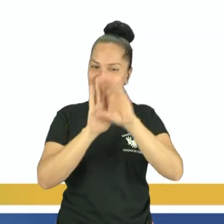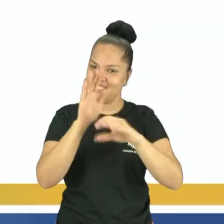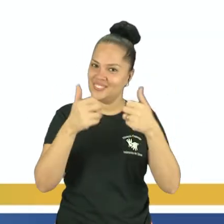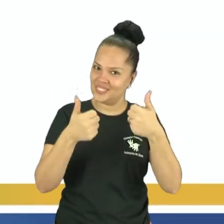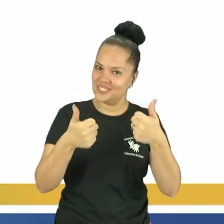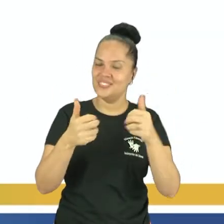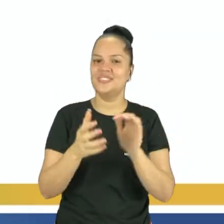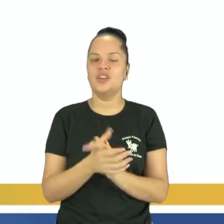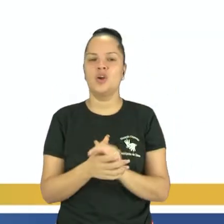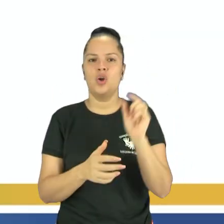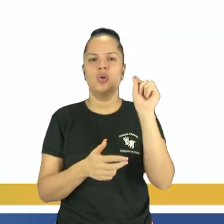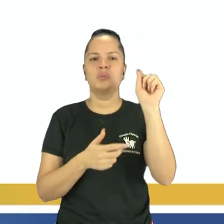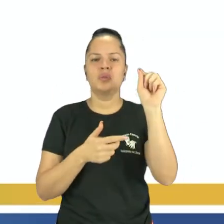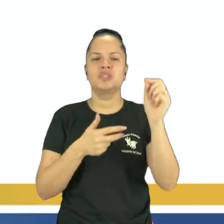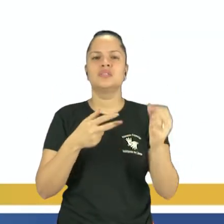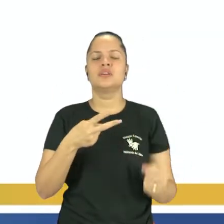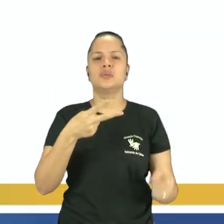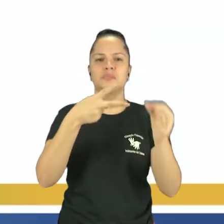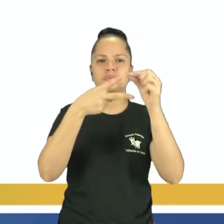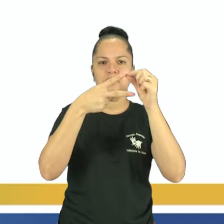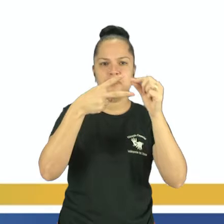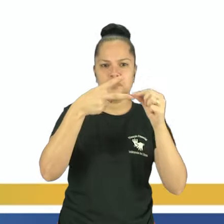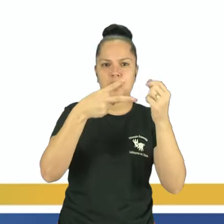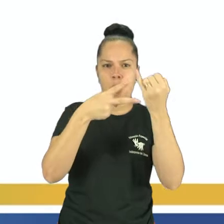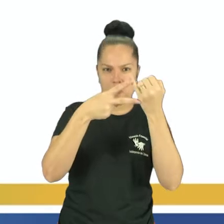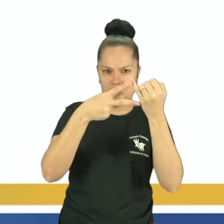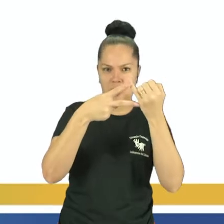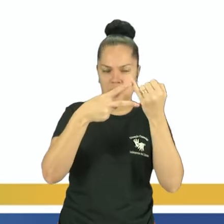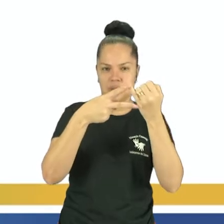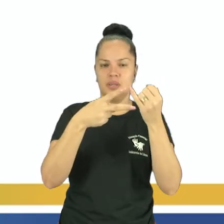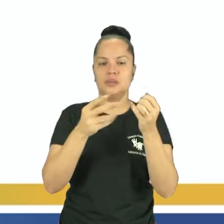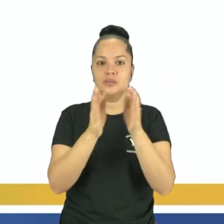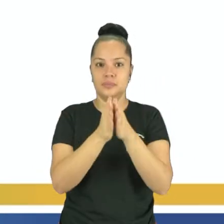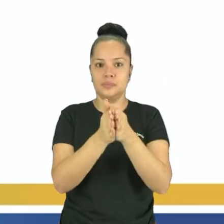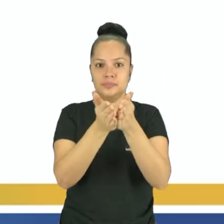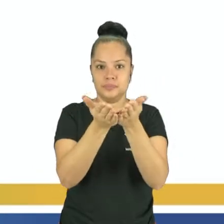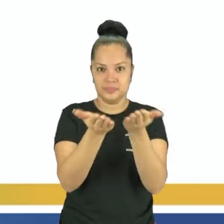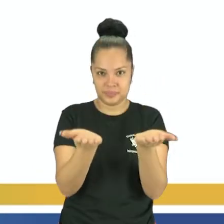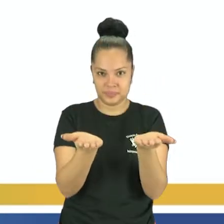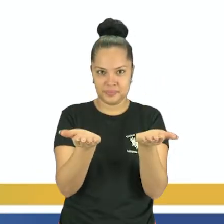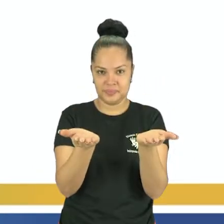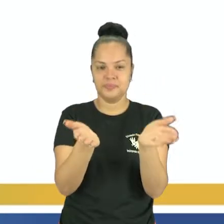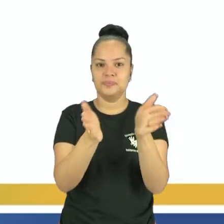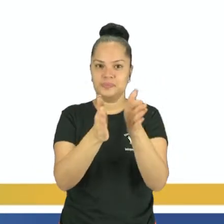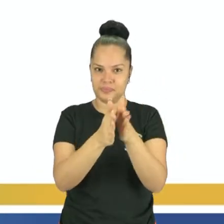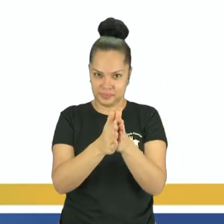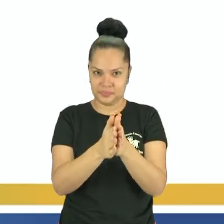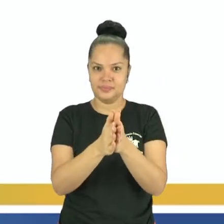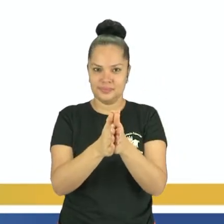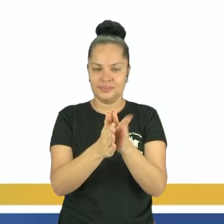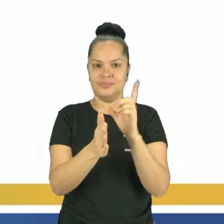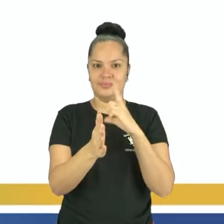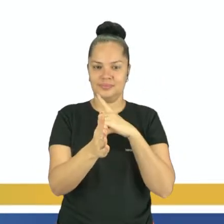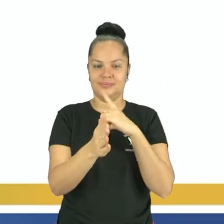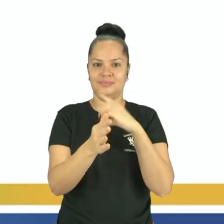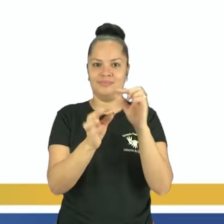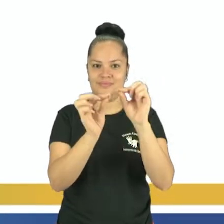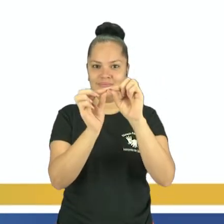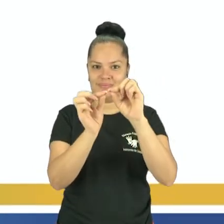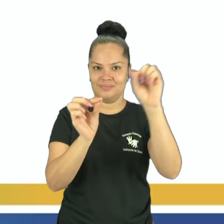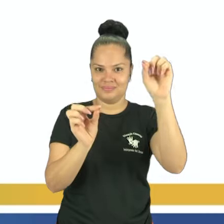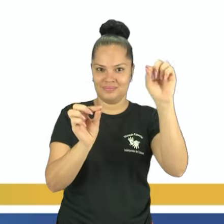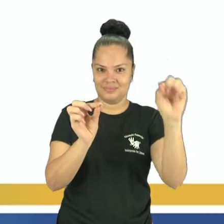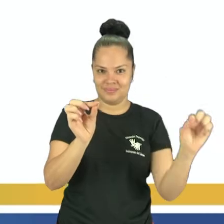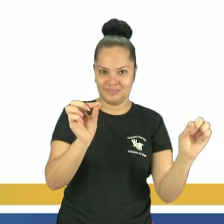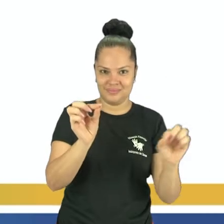Muito bem, o que são polígonos? São figuras planas, né, e fechadas também, constituídas por segmentos de reta.